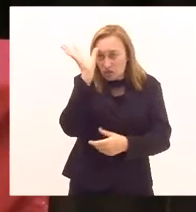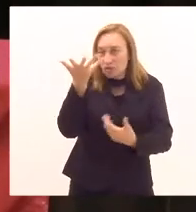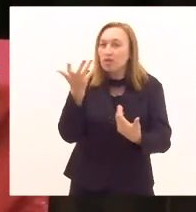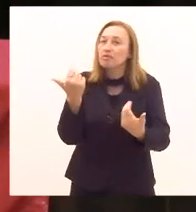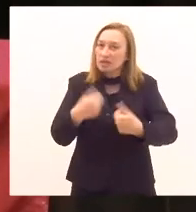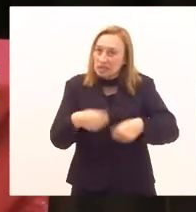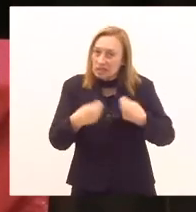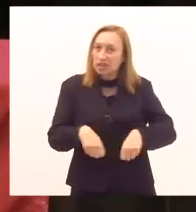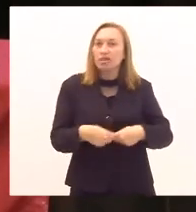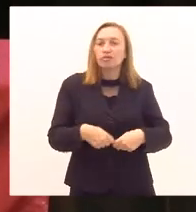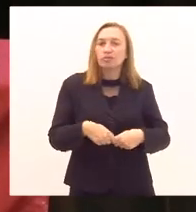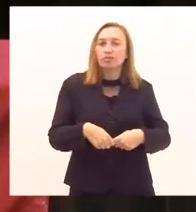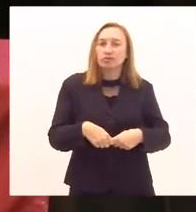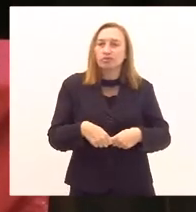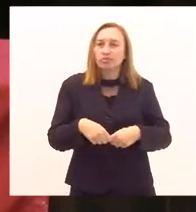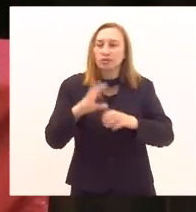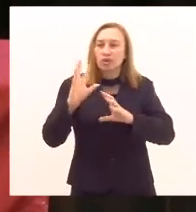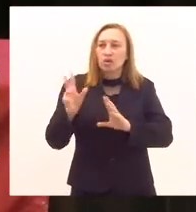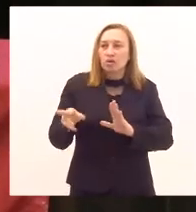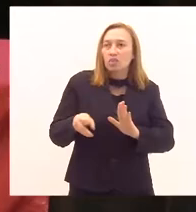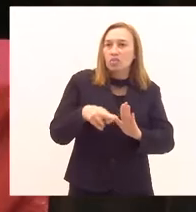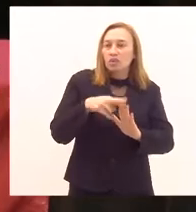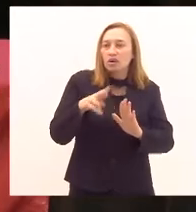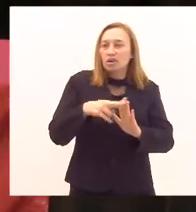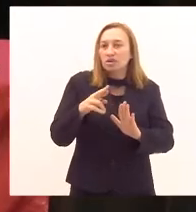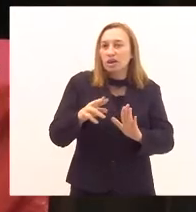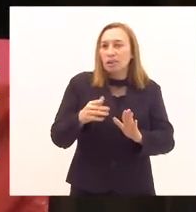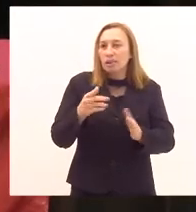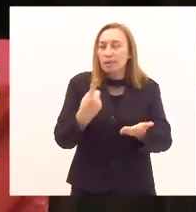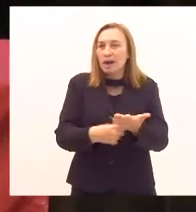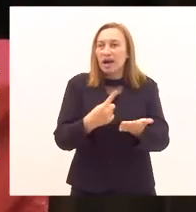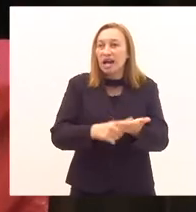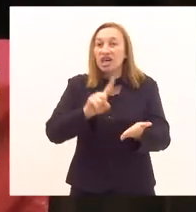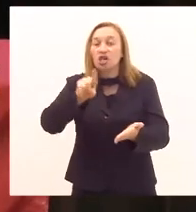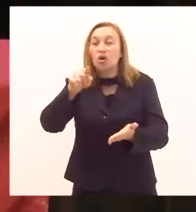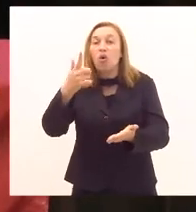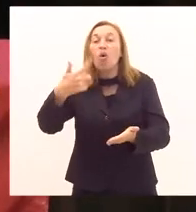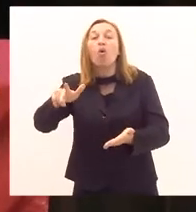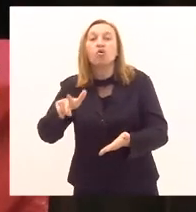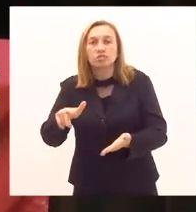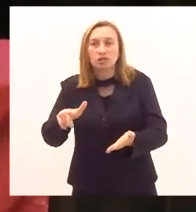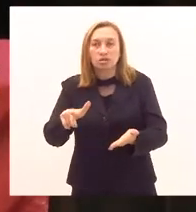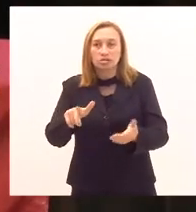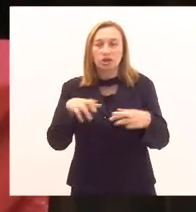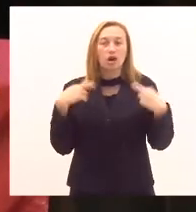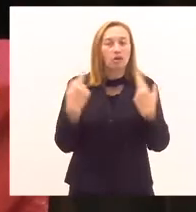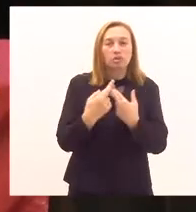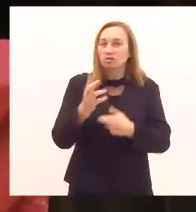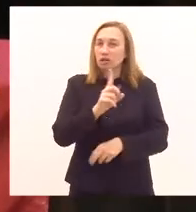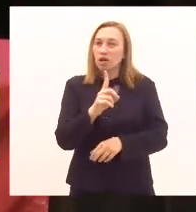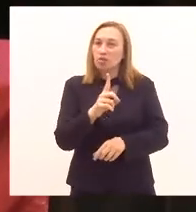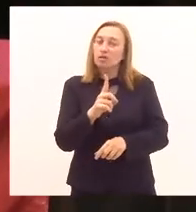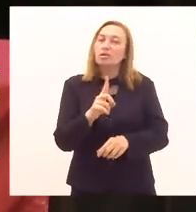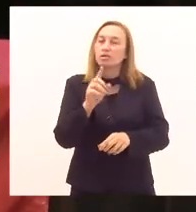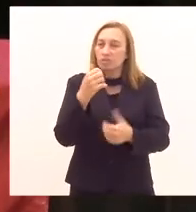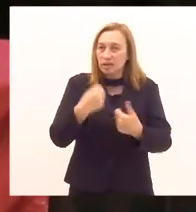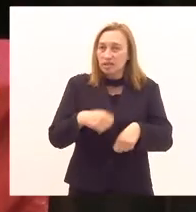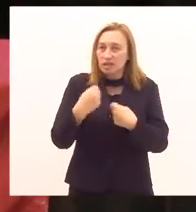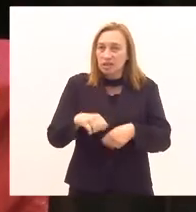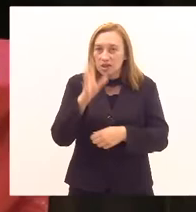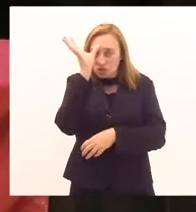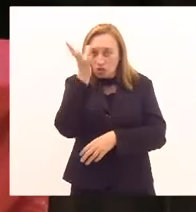coisa. Uma resolução não pode ser marcar uma próxima audiência. A gente tem que tomar alguma decisão. Várias. Sempre